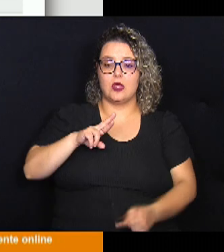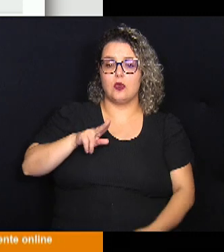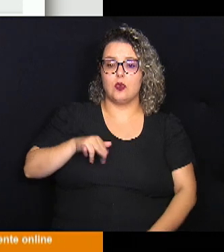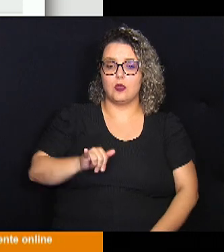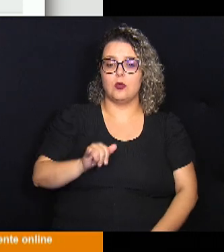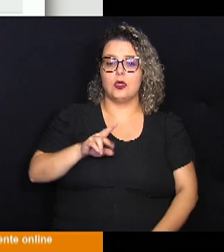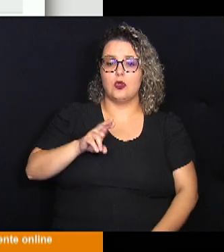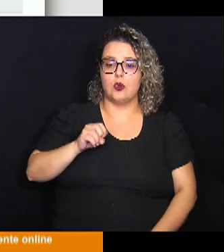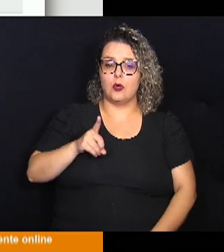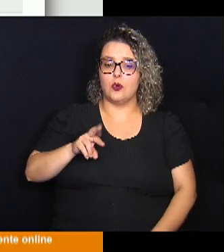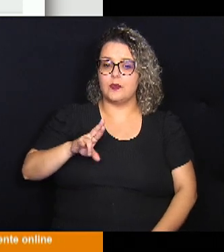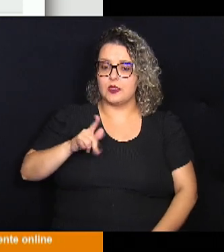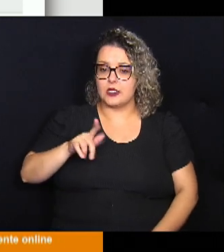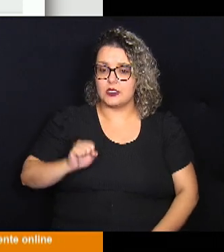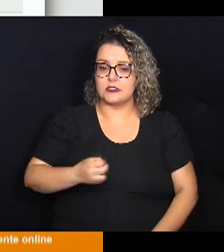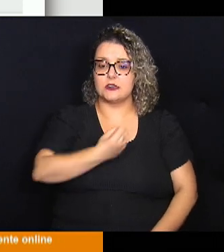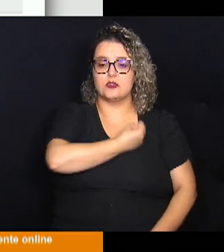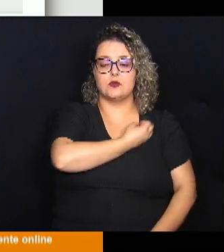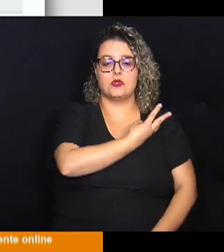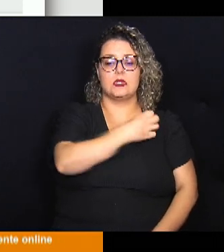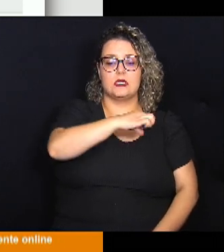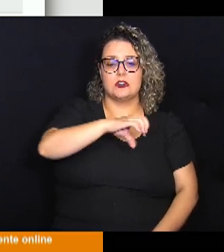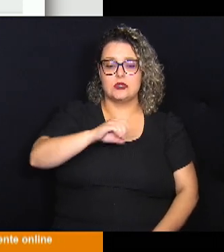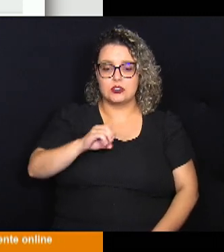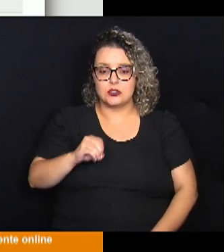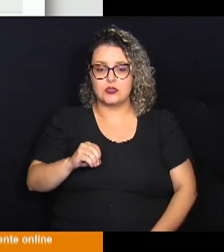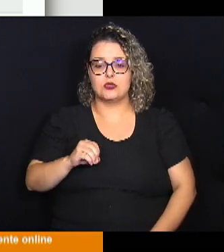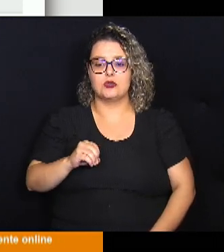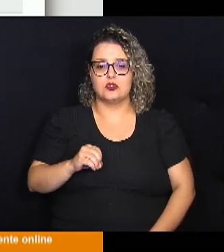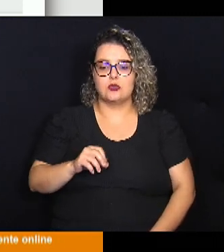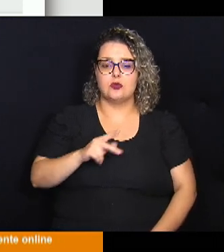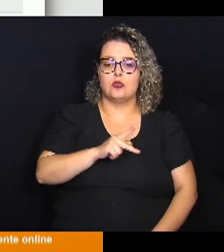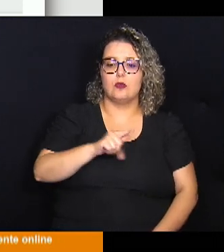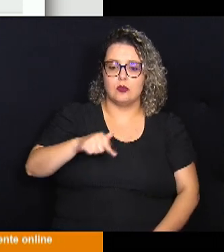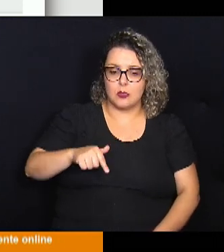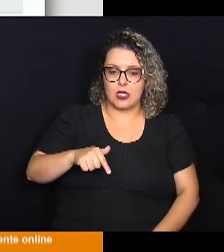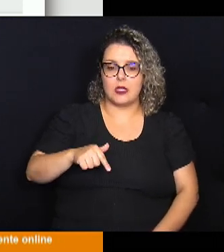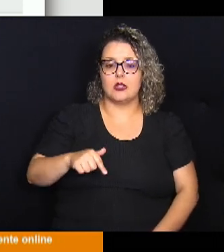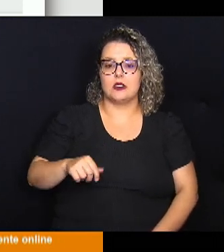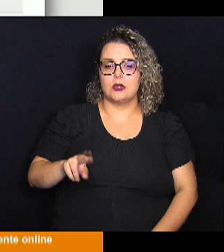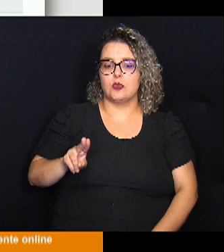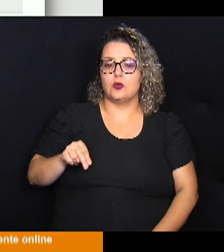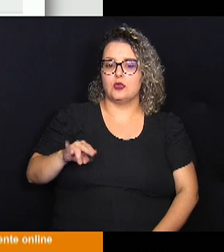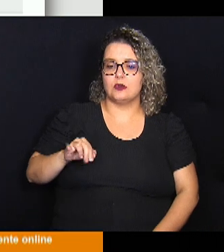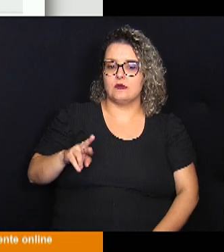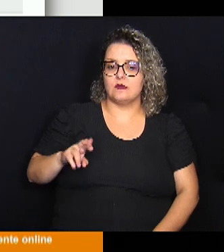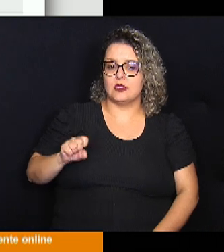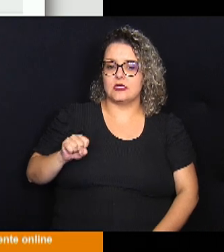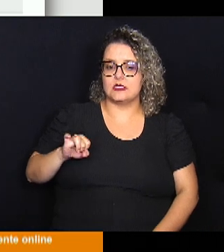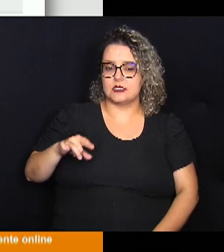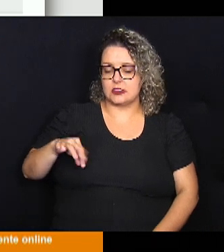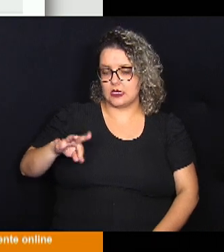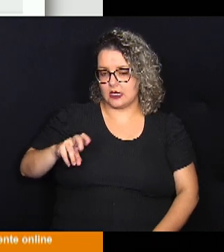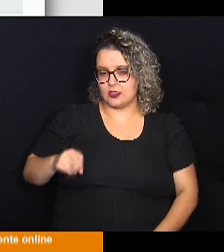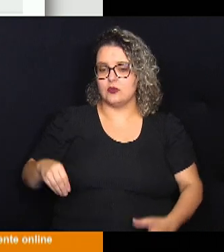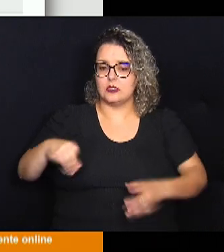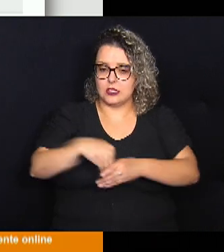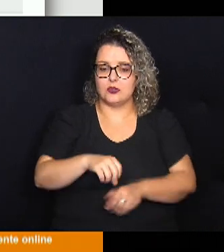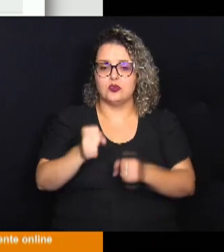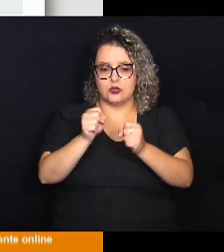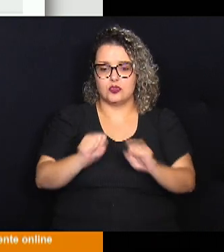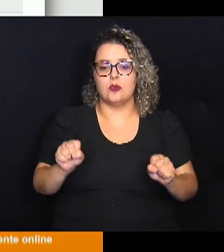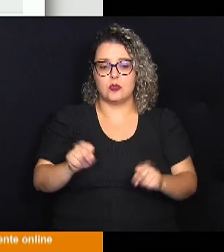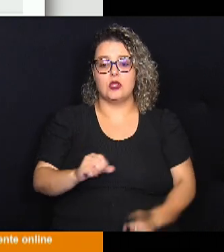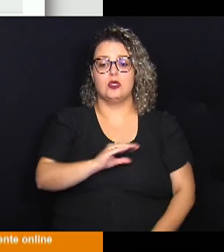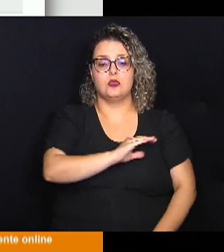Rui Rodrigues, 3.900, no Parque Universitário, dentro do Shopping Spazio Ouro Verde. E a unidade Campo Grande,